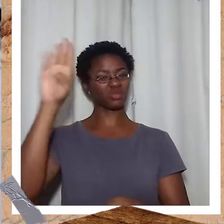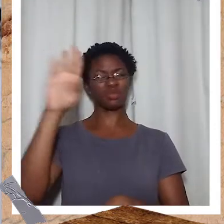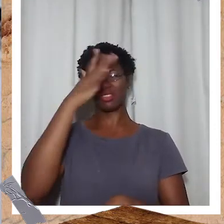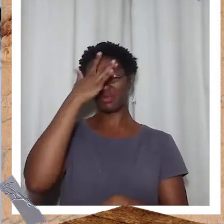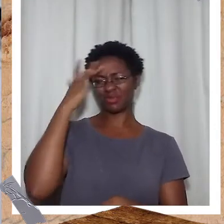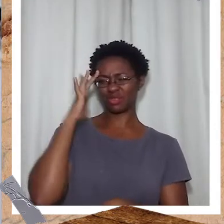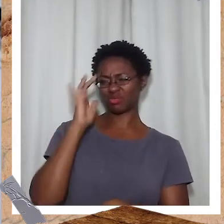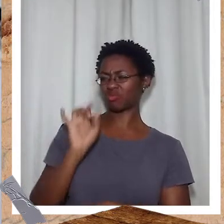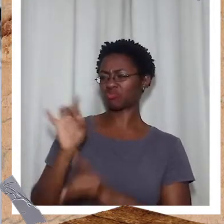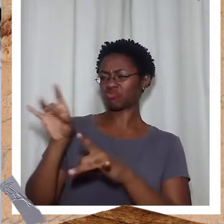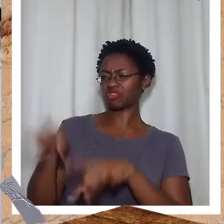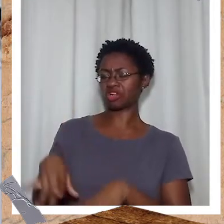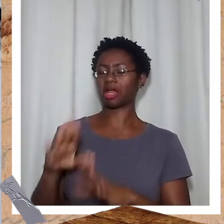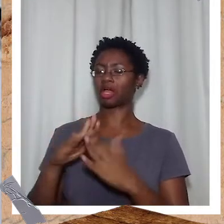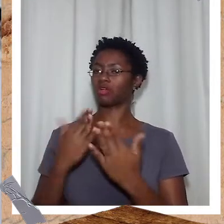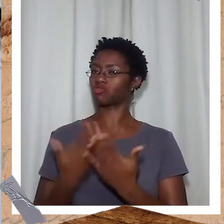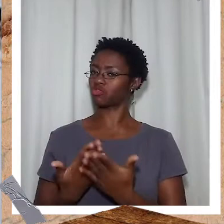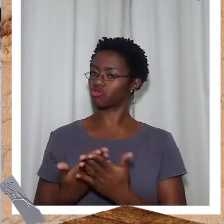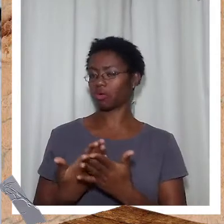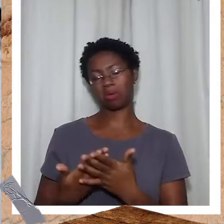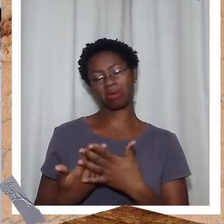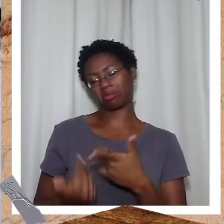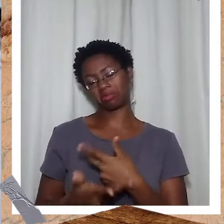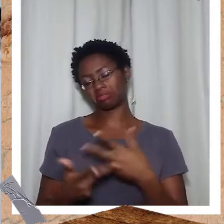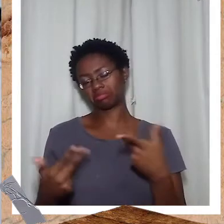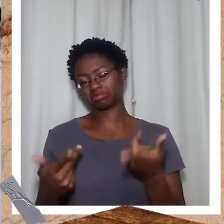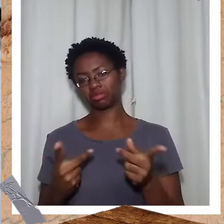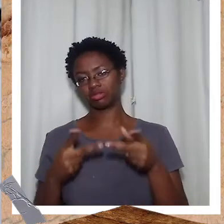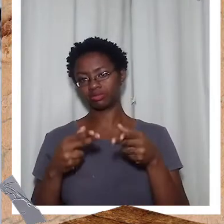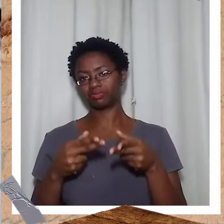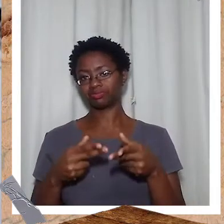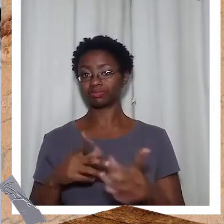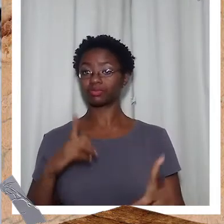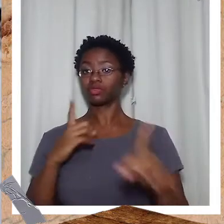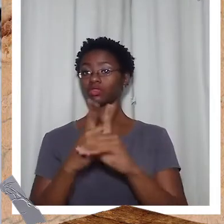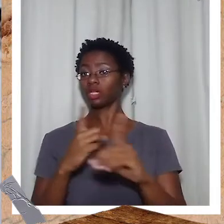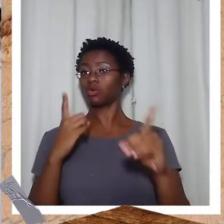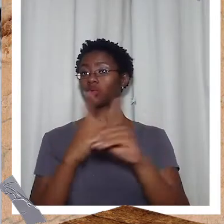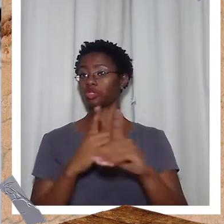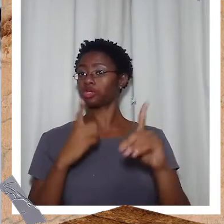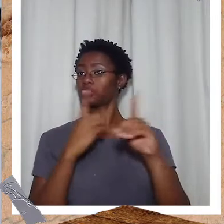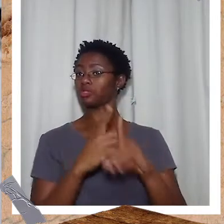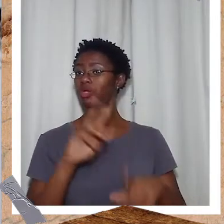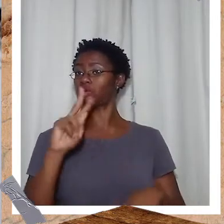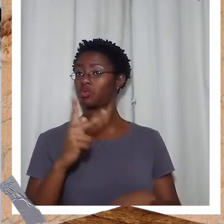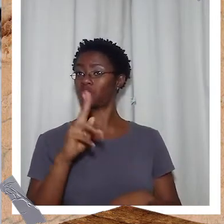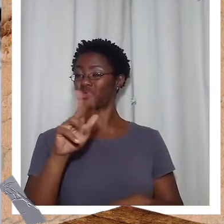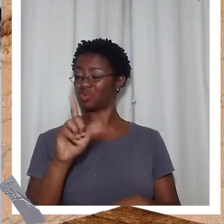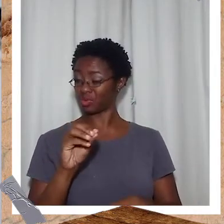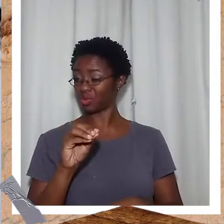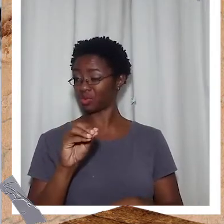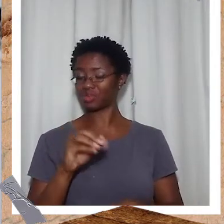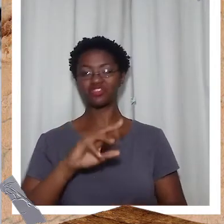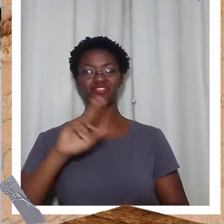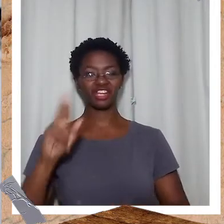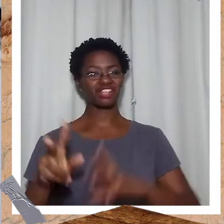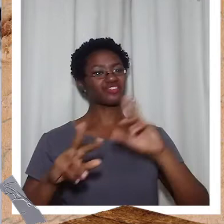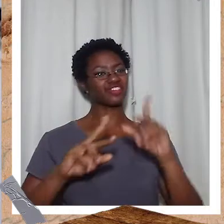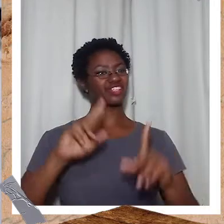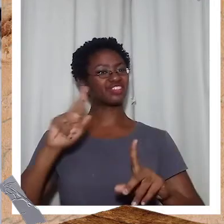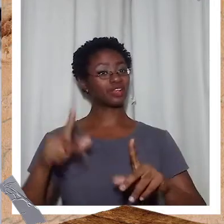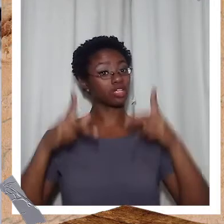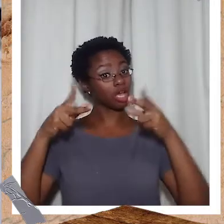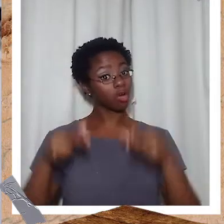desgarrados. Sempre que nós encontramos com o Hugo, ele é outro, ele é como o número 8, ele é como as águas do